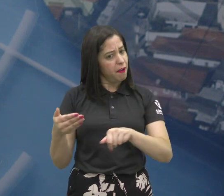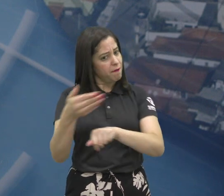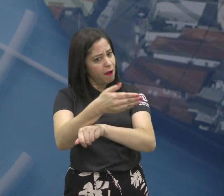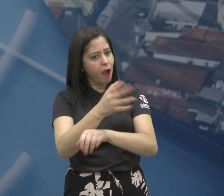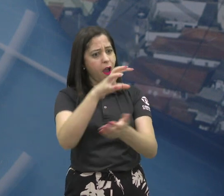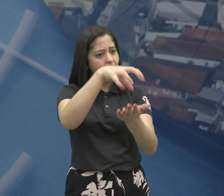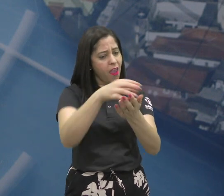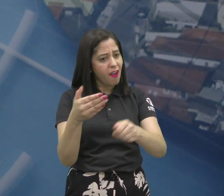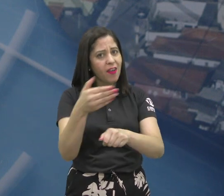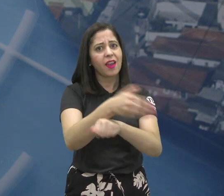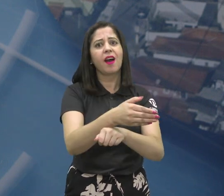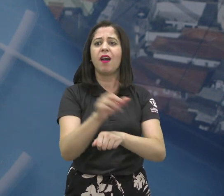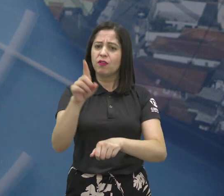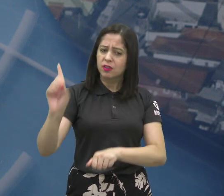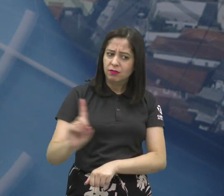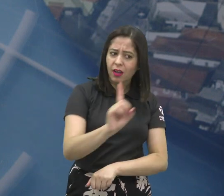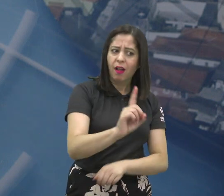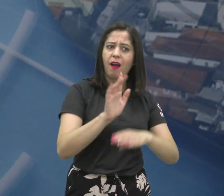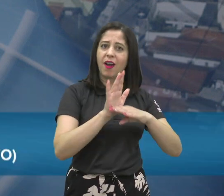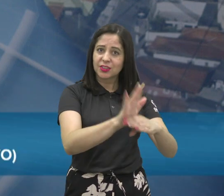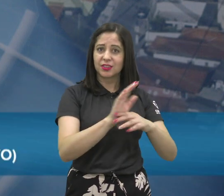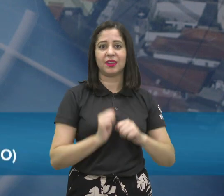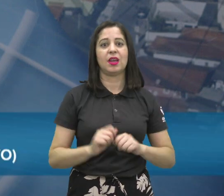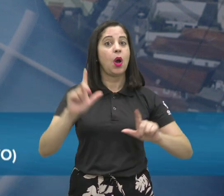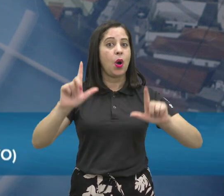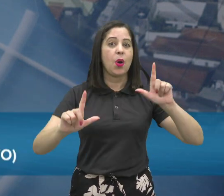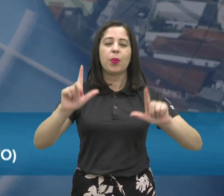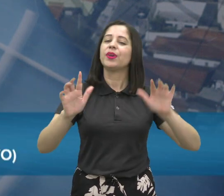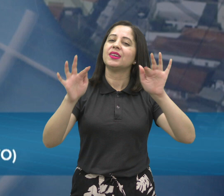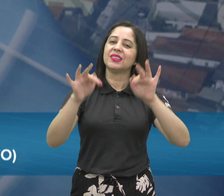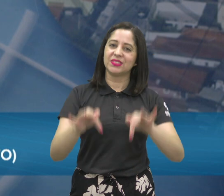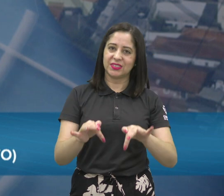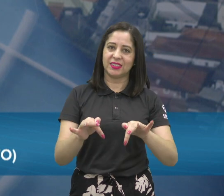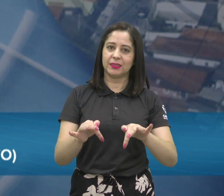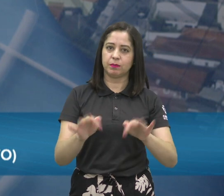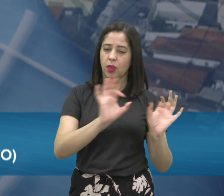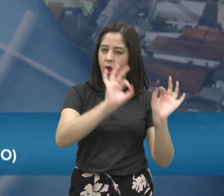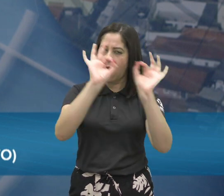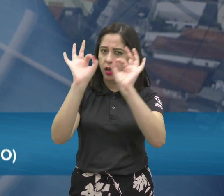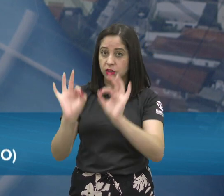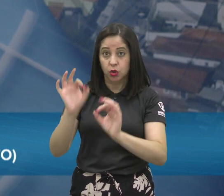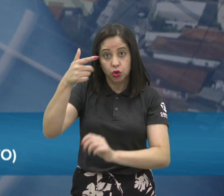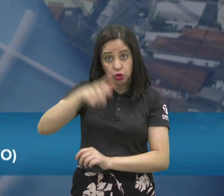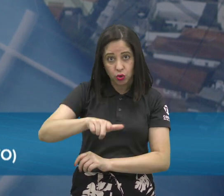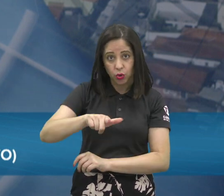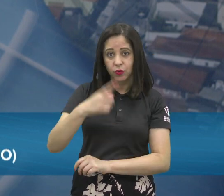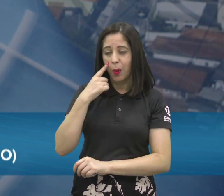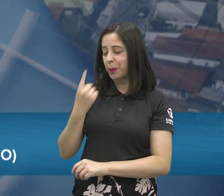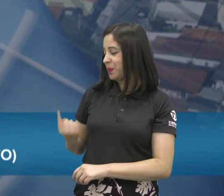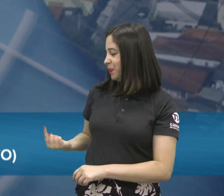que mais te familiarize. E o programa, gente, o Diálogos de hoje fica por aqui. Para você rever na íntegra, é só acessar